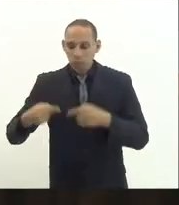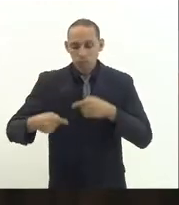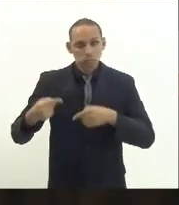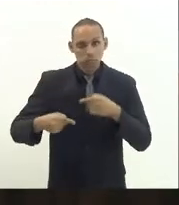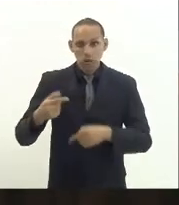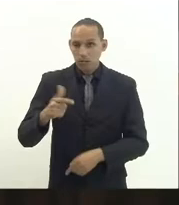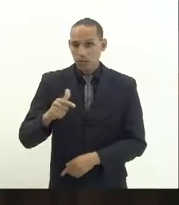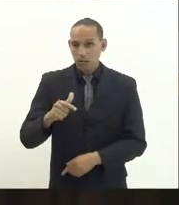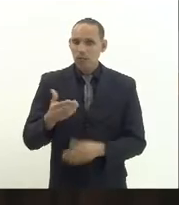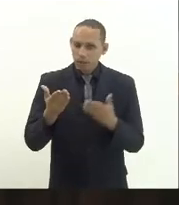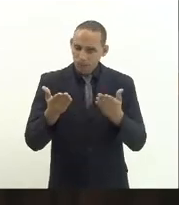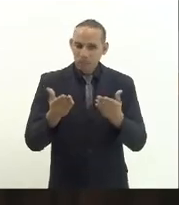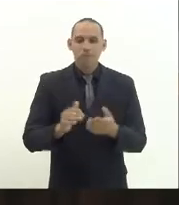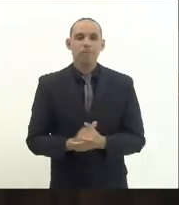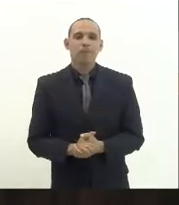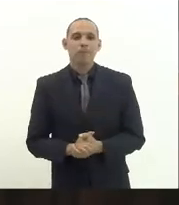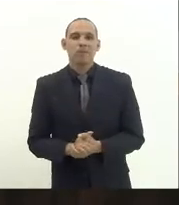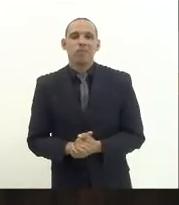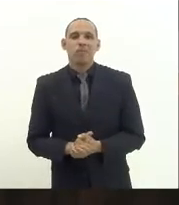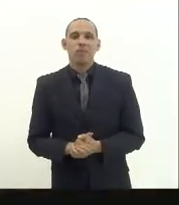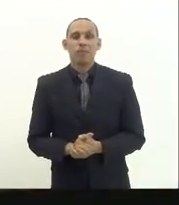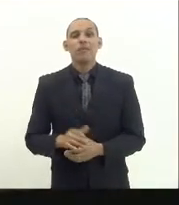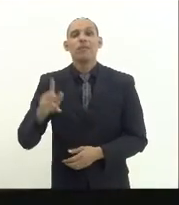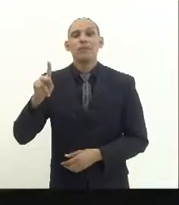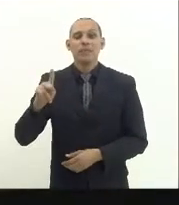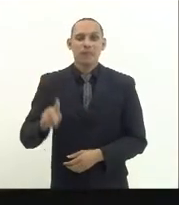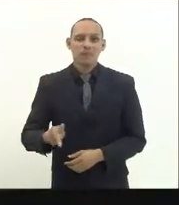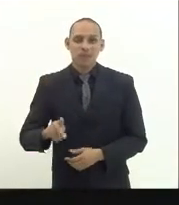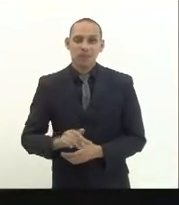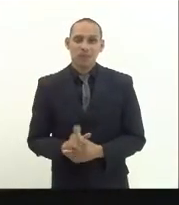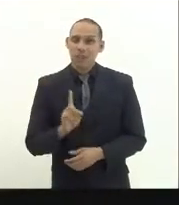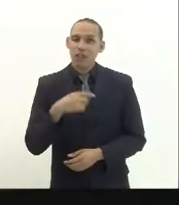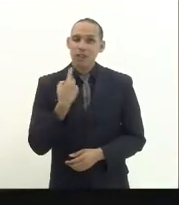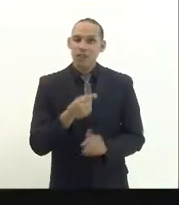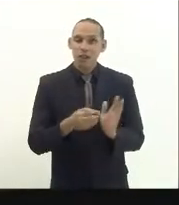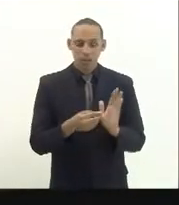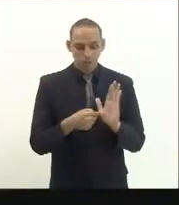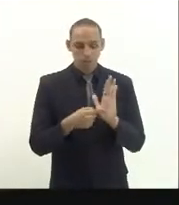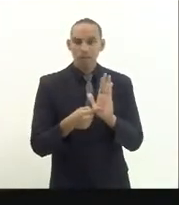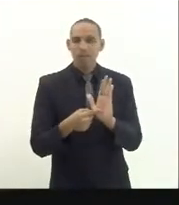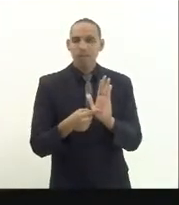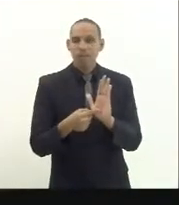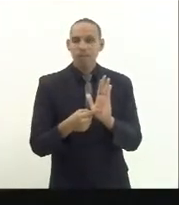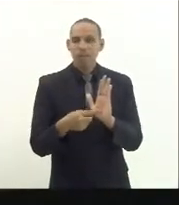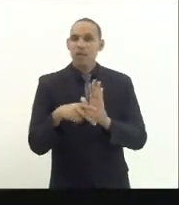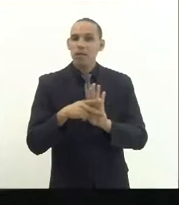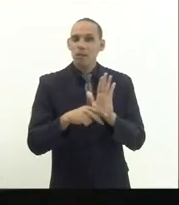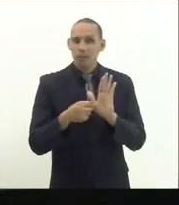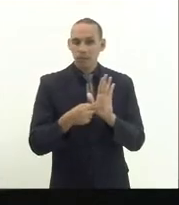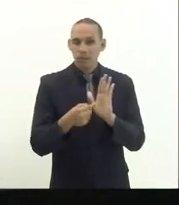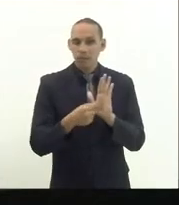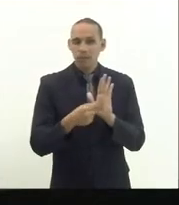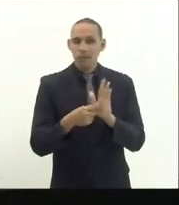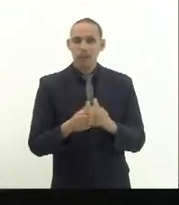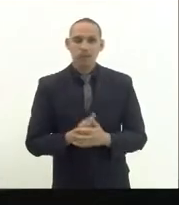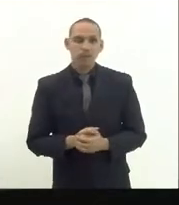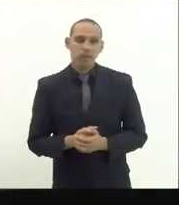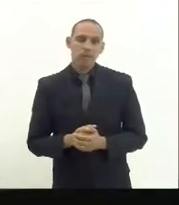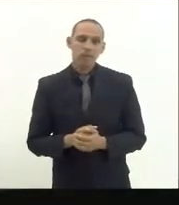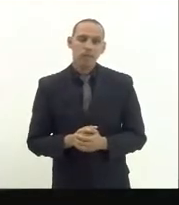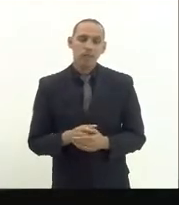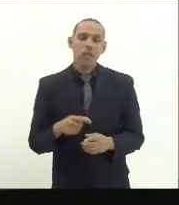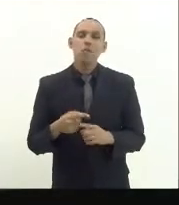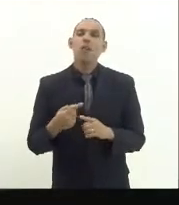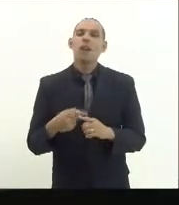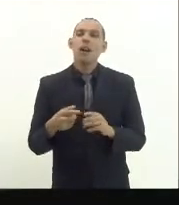discutir Quero te pedir um favor seu presidente nós apresentamos esse projeto pela